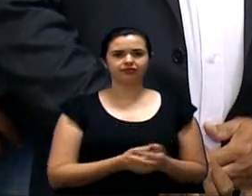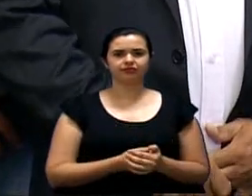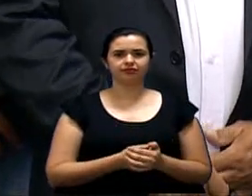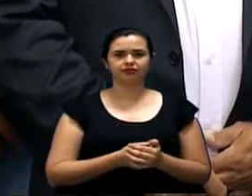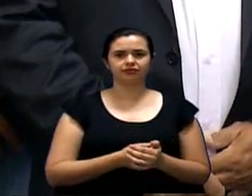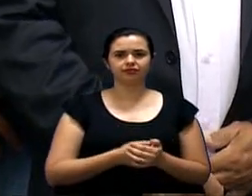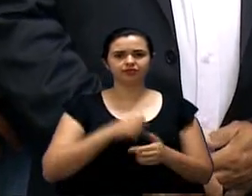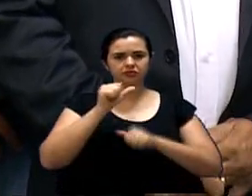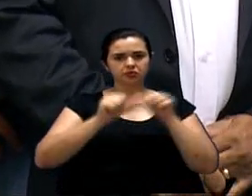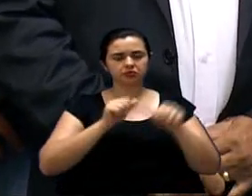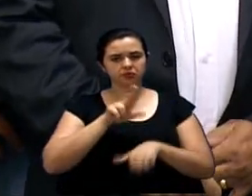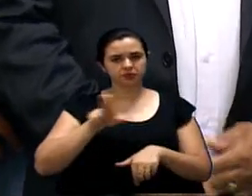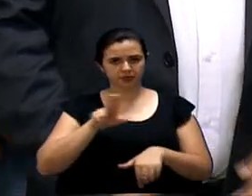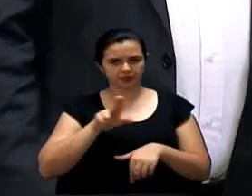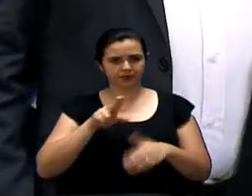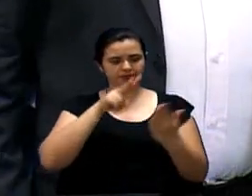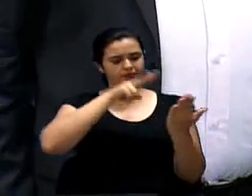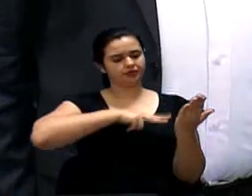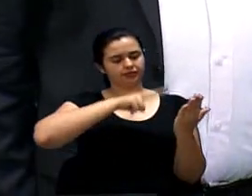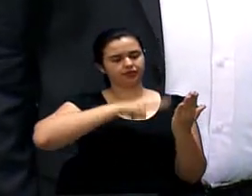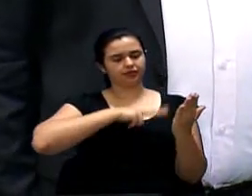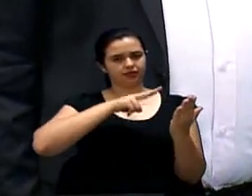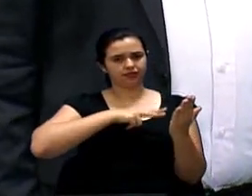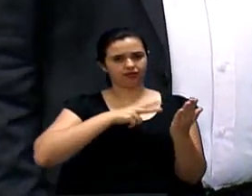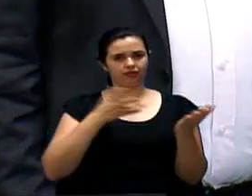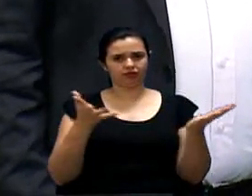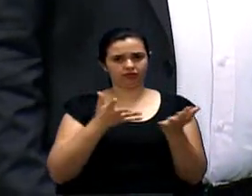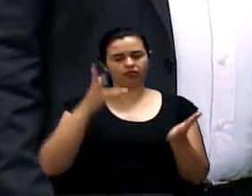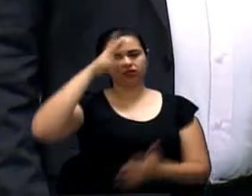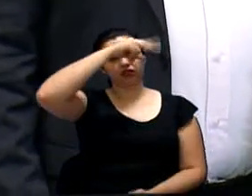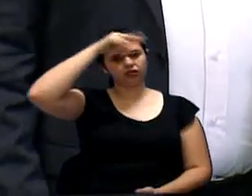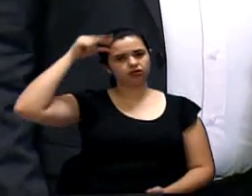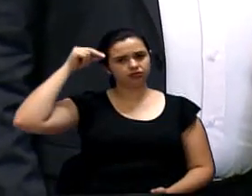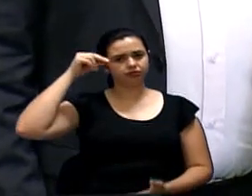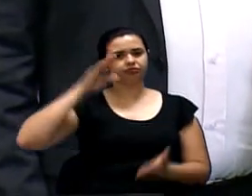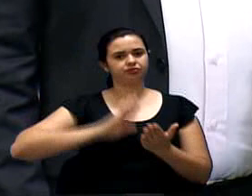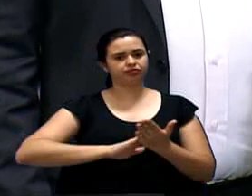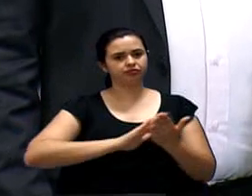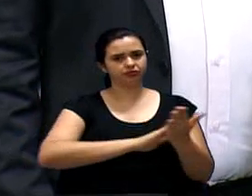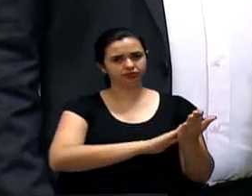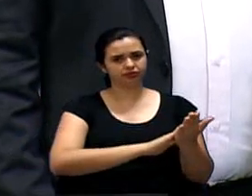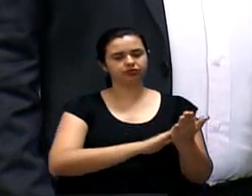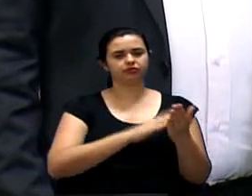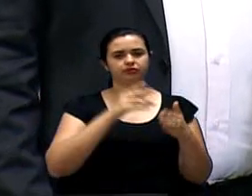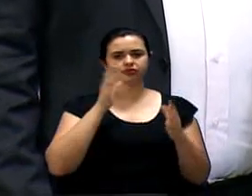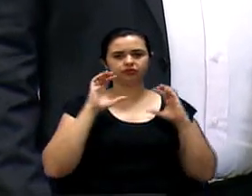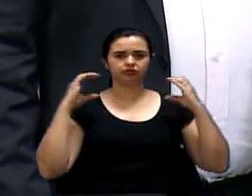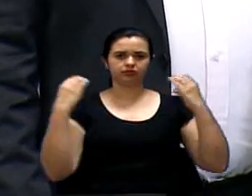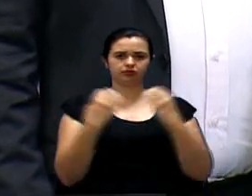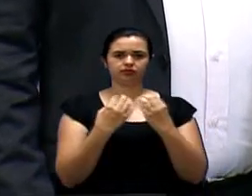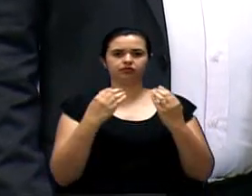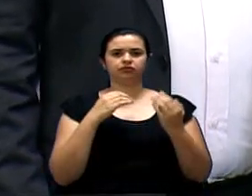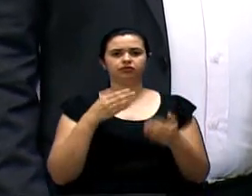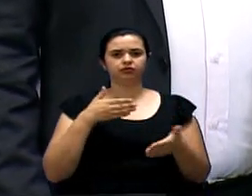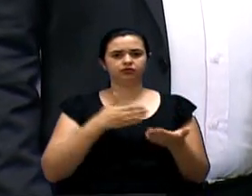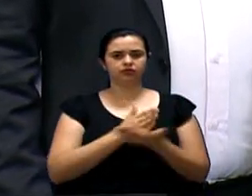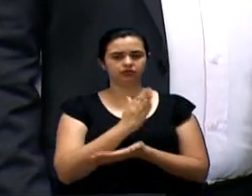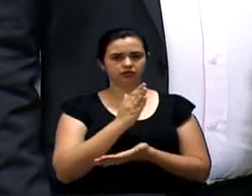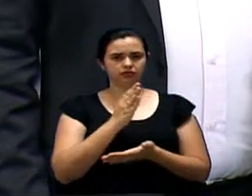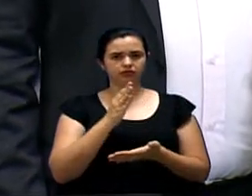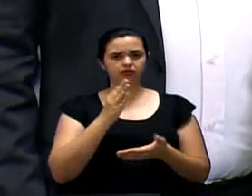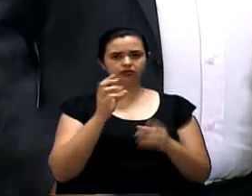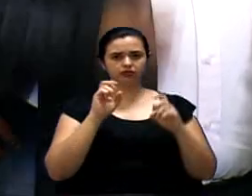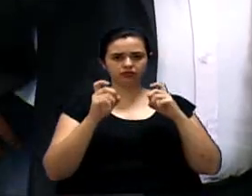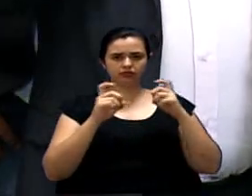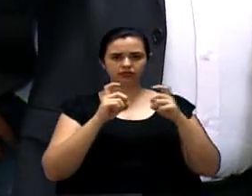nome. Vou ler aqui o voto. Câmara Municipal de Sorocaba, votos e congratulações. A Câmara Municipal de Sorocaba, conforme aprovado na reunião do dia